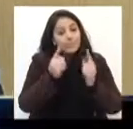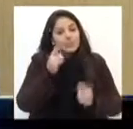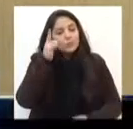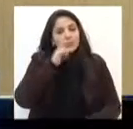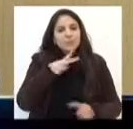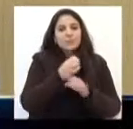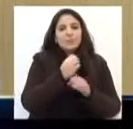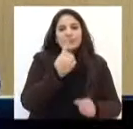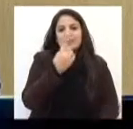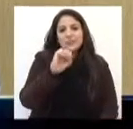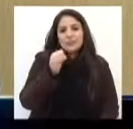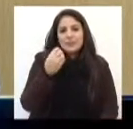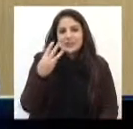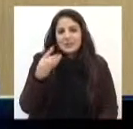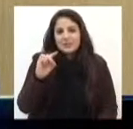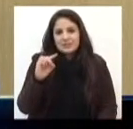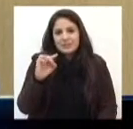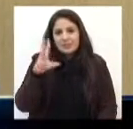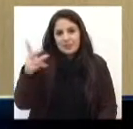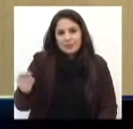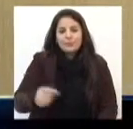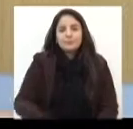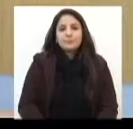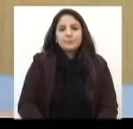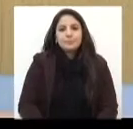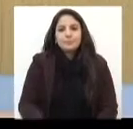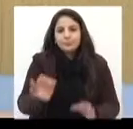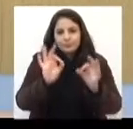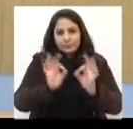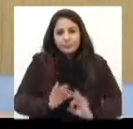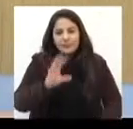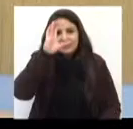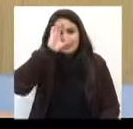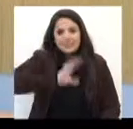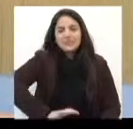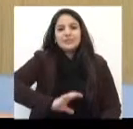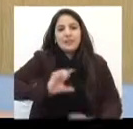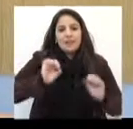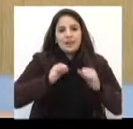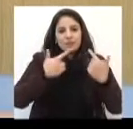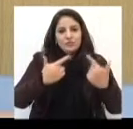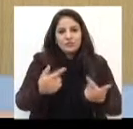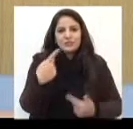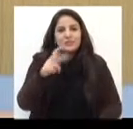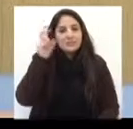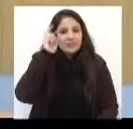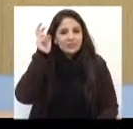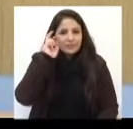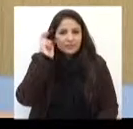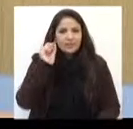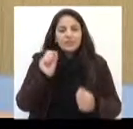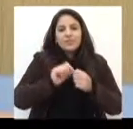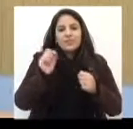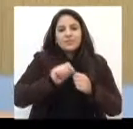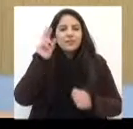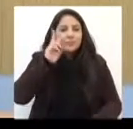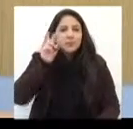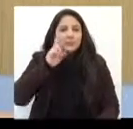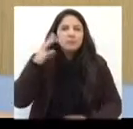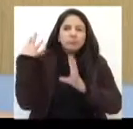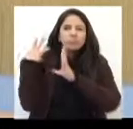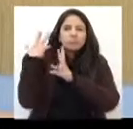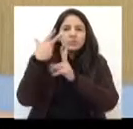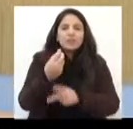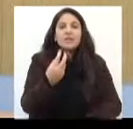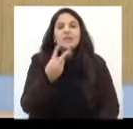mas fechou em 183 milhões. O programa Cidadania e Atitude desta quinta-feira vai resgatar